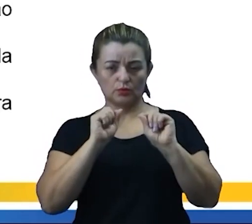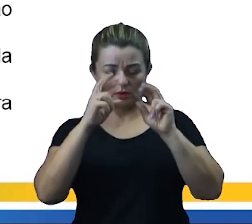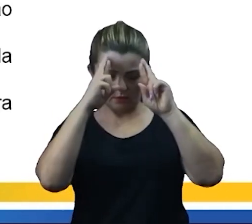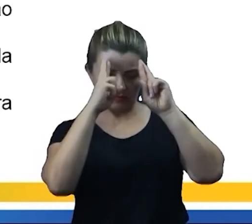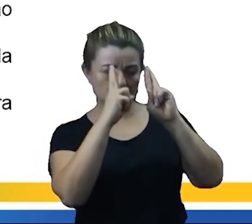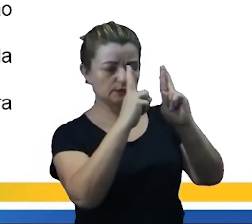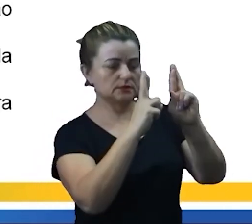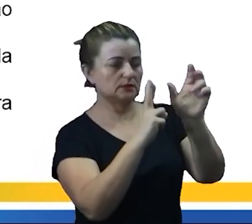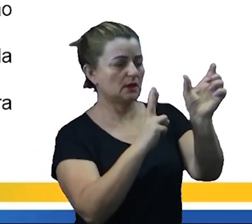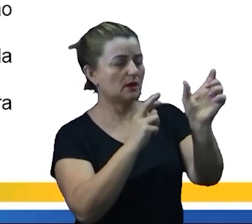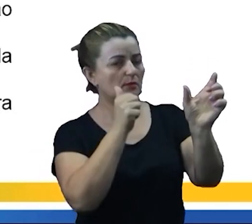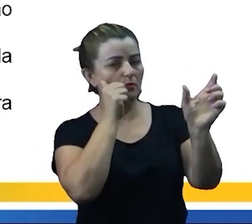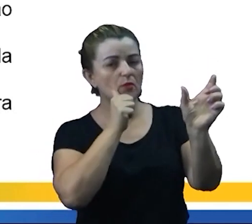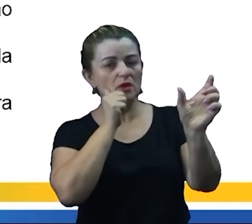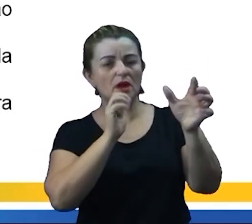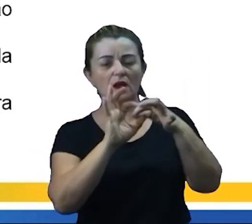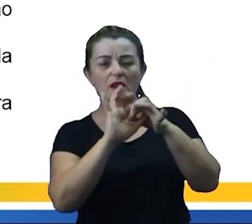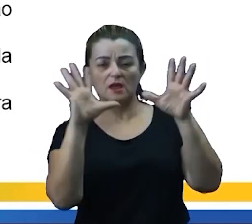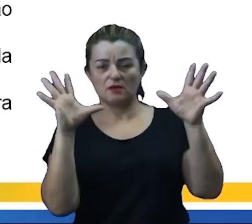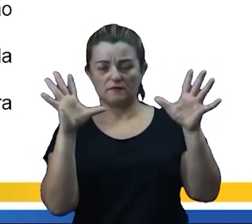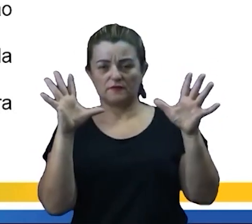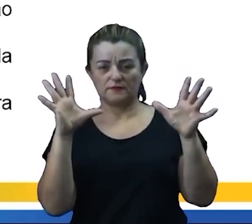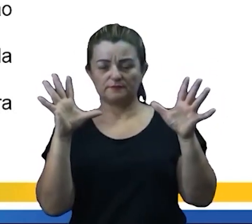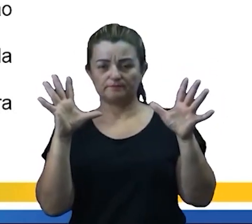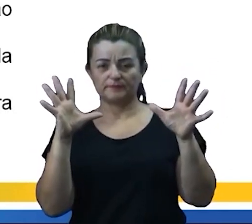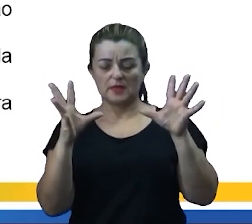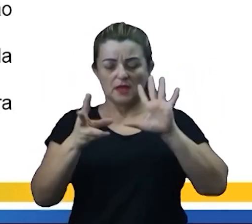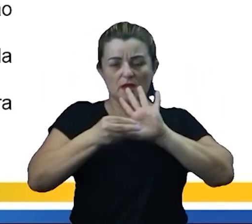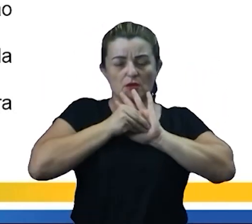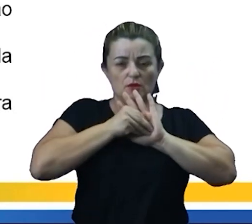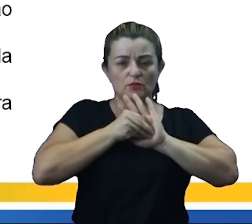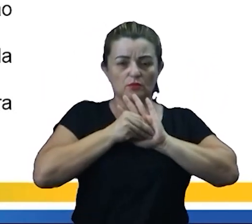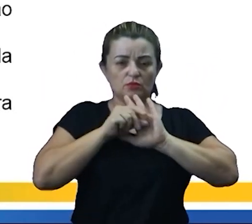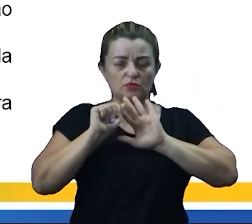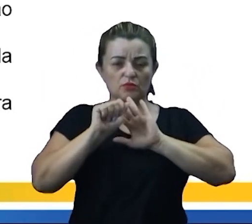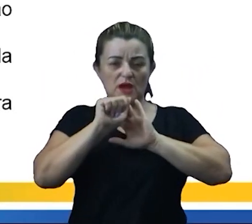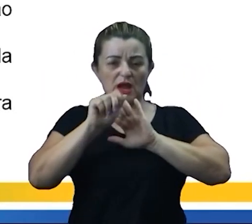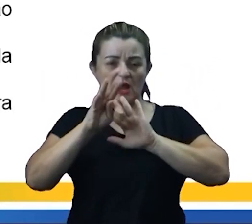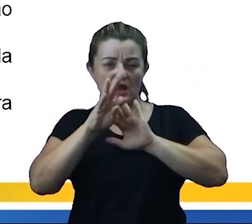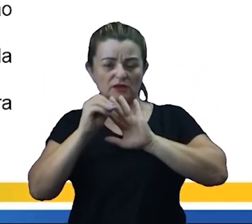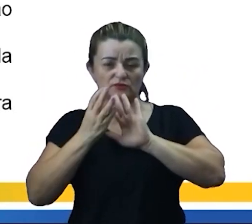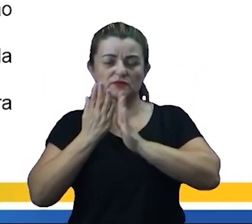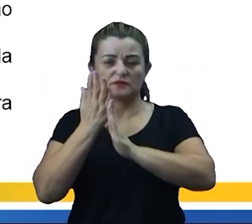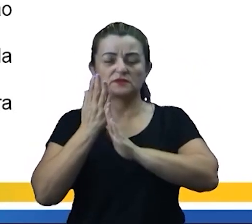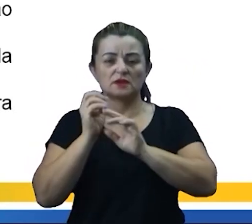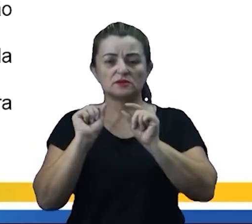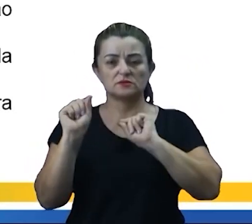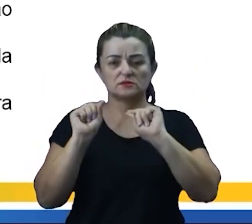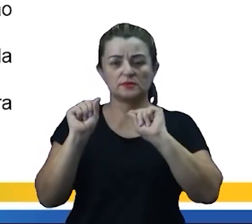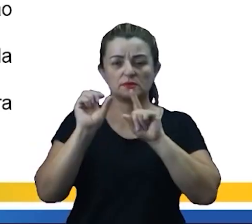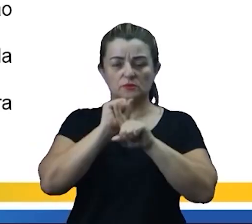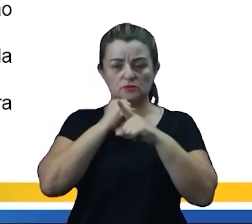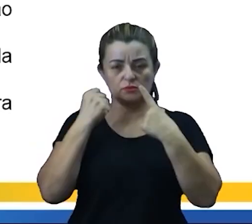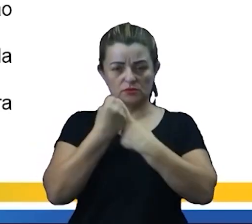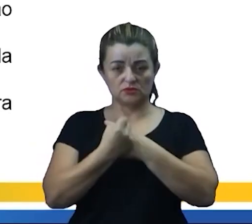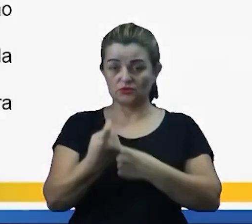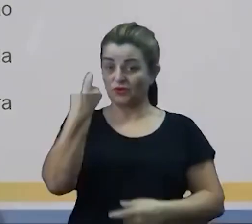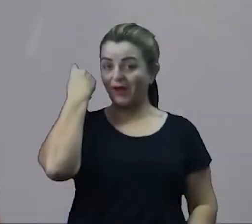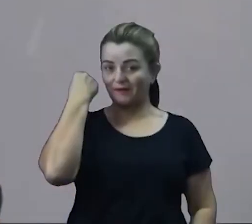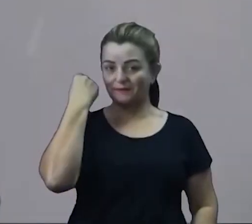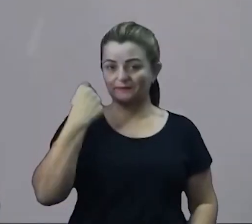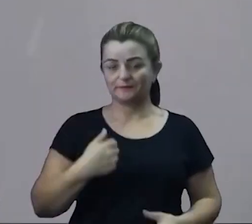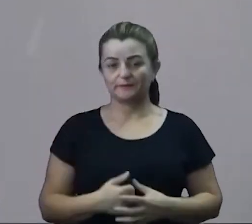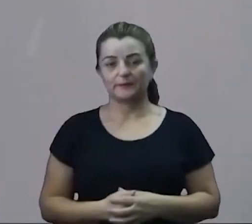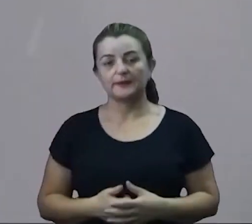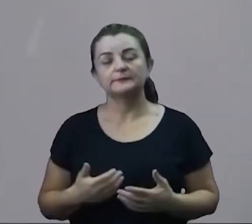financeiramente independente. E o narrador incorporou em sua ficção hábitos muito avançados para a sociedade daquele período